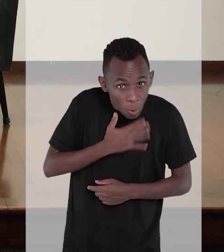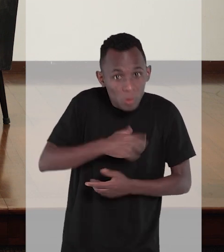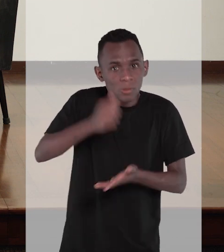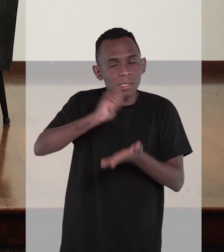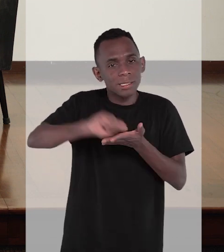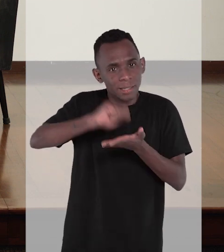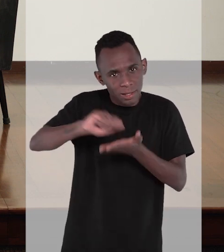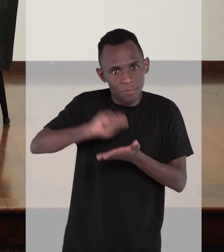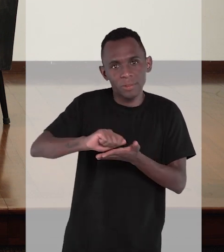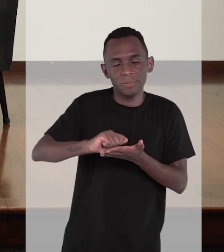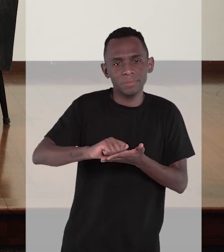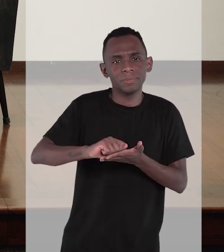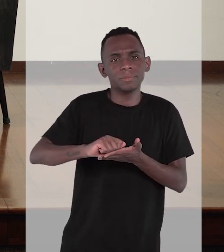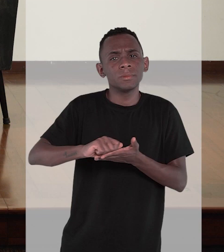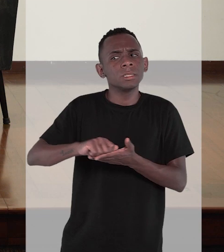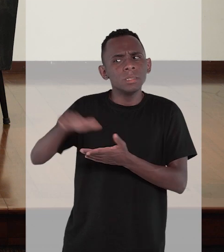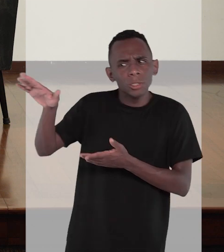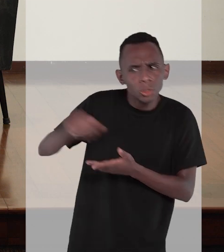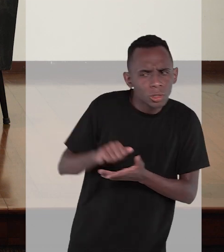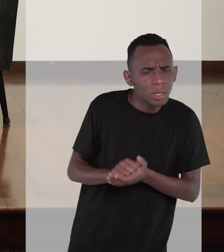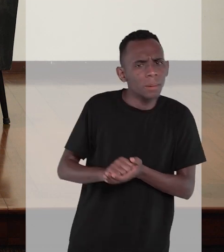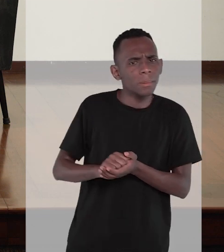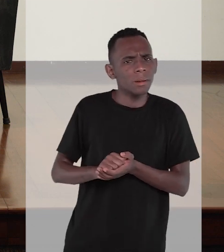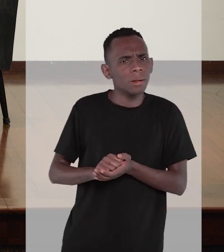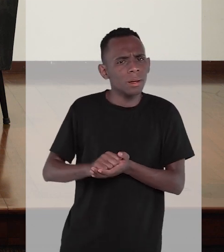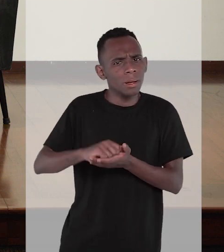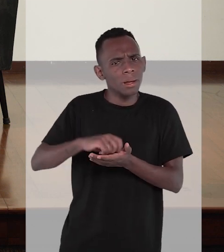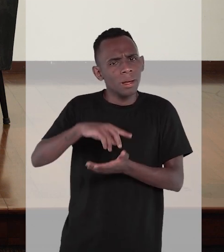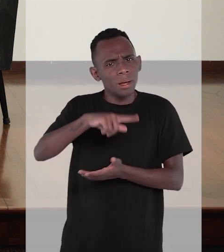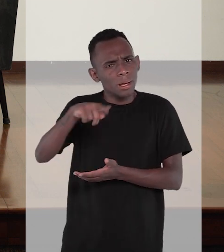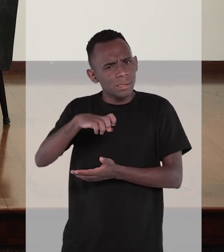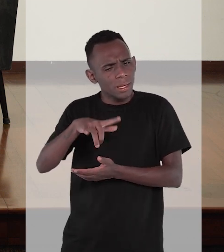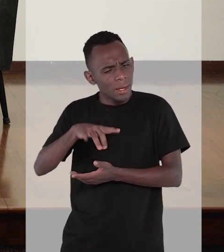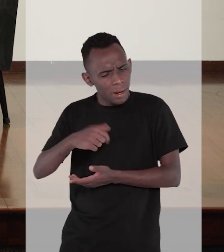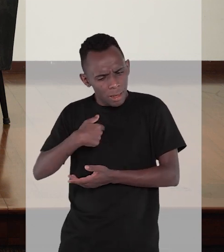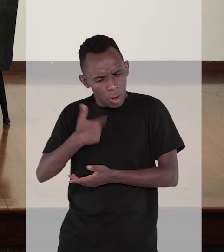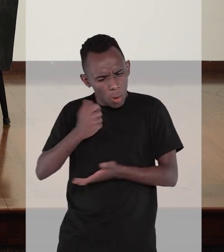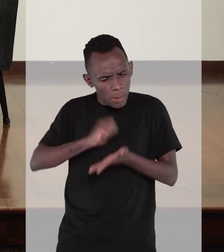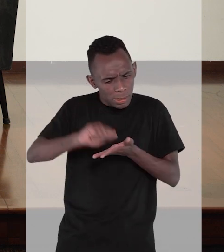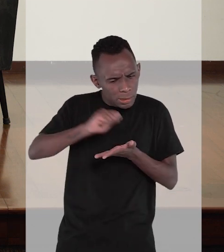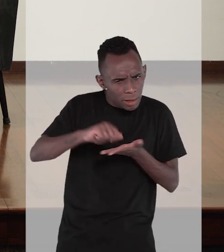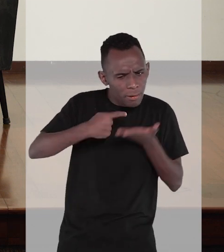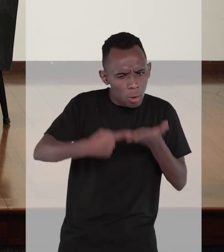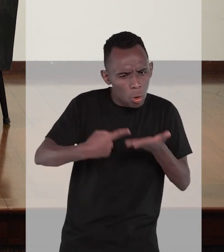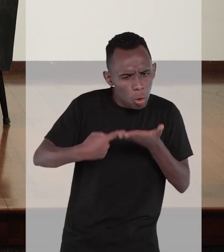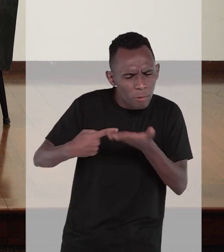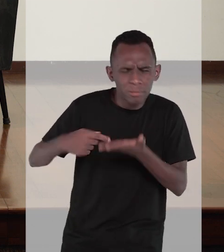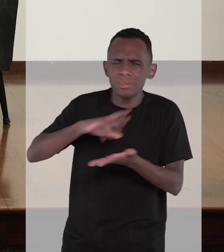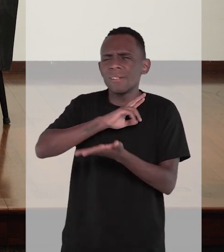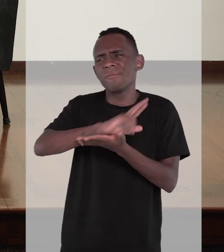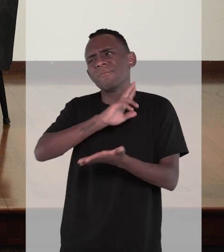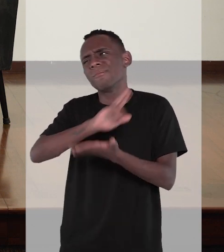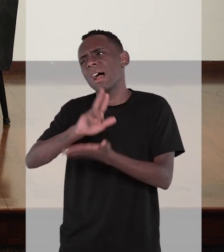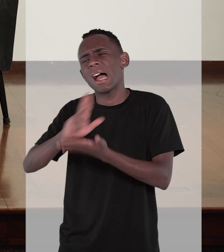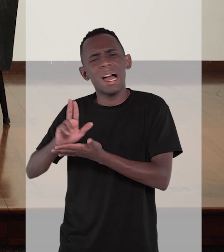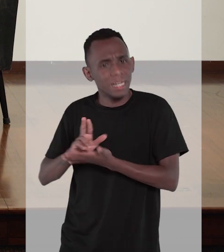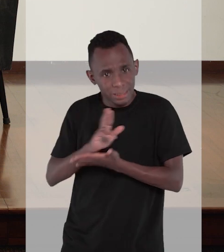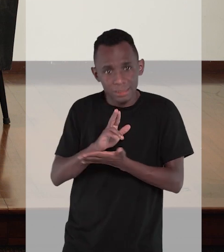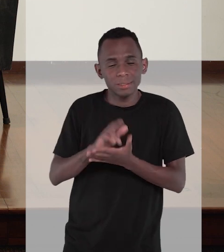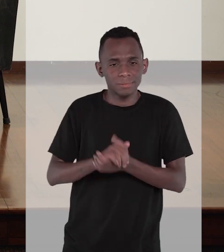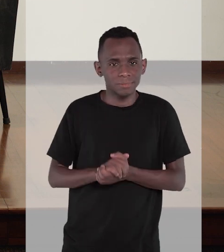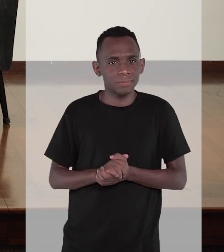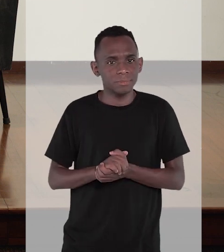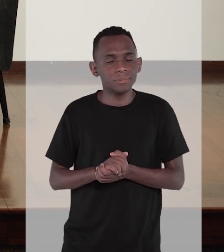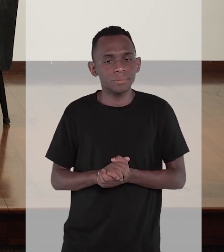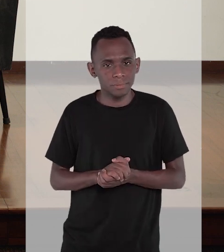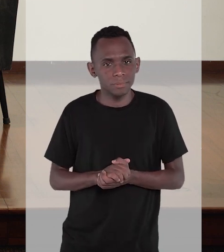livro, era isso. Pô, a Zélia gosta de escrever. Então, chama a Zélia para fazer um release. Então, eu comecei a fazer. Várias vezes eu fiz. E